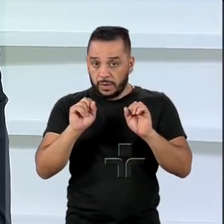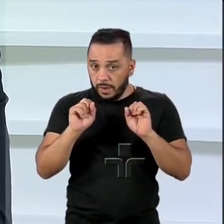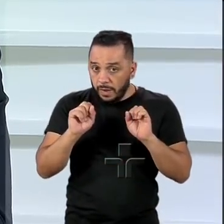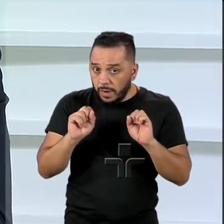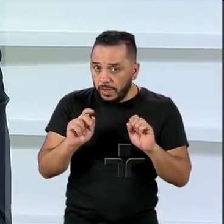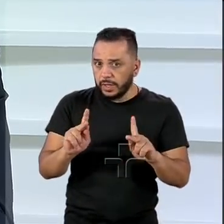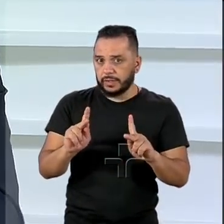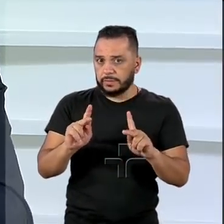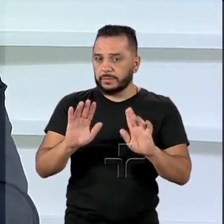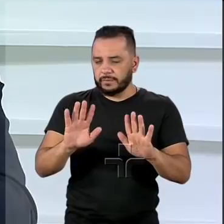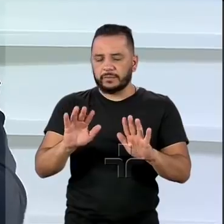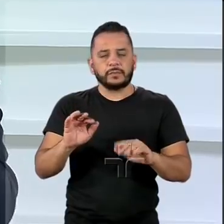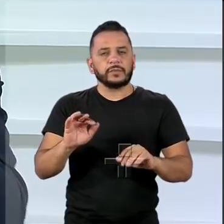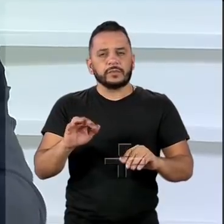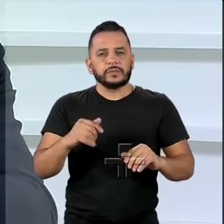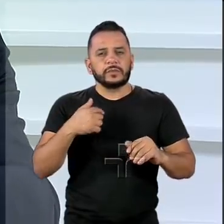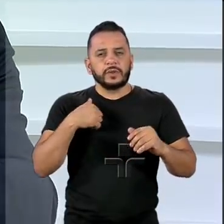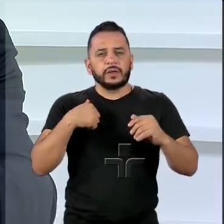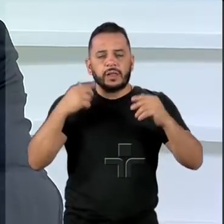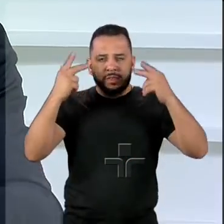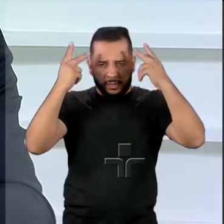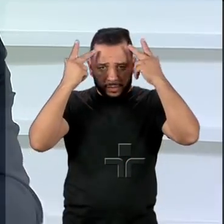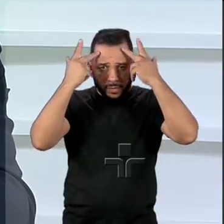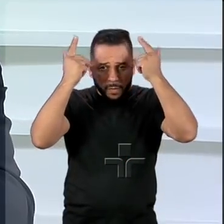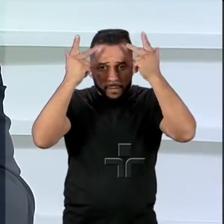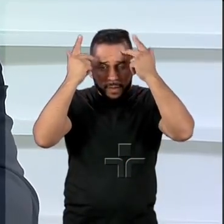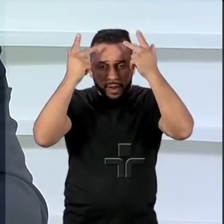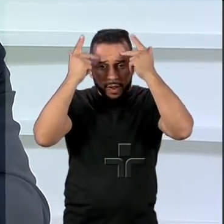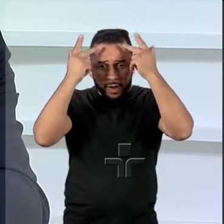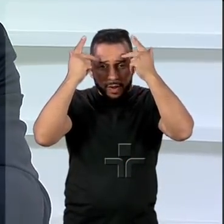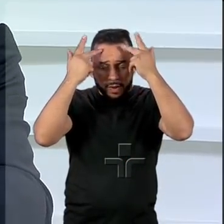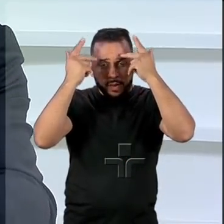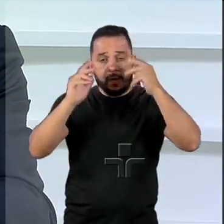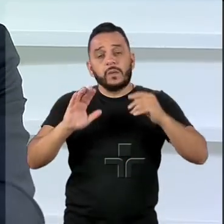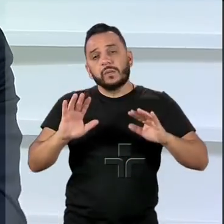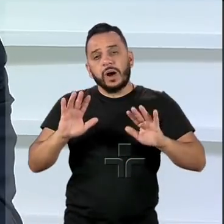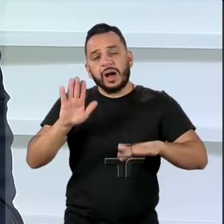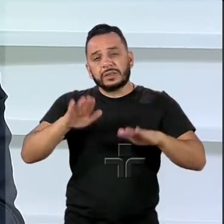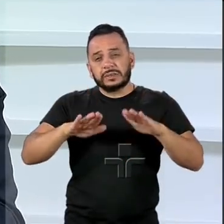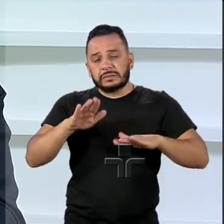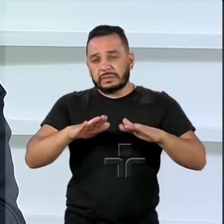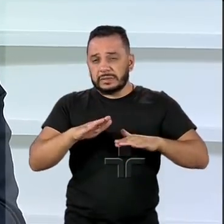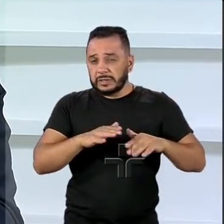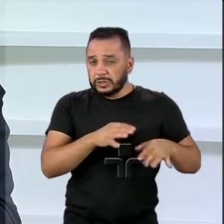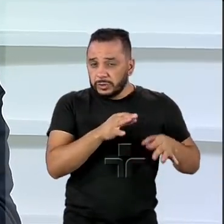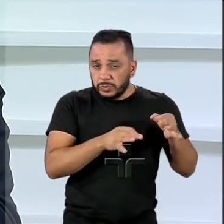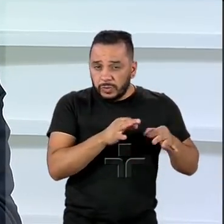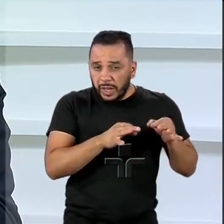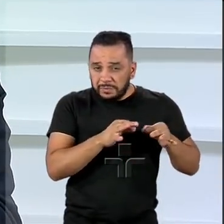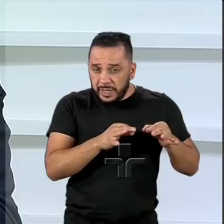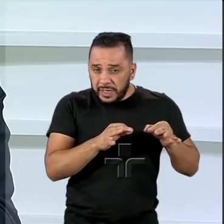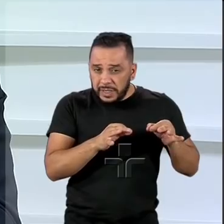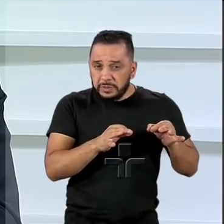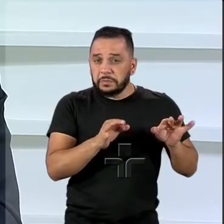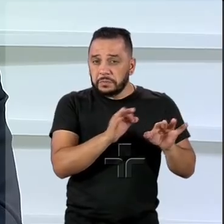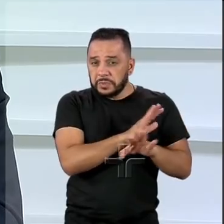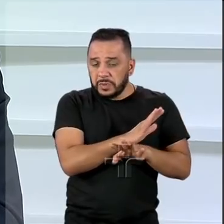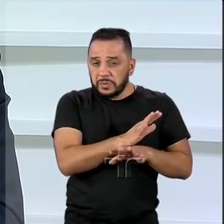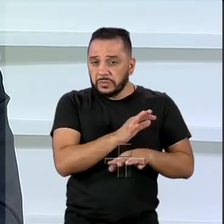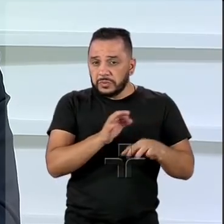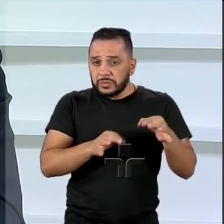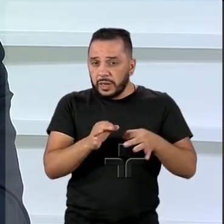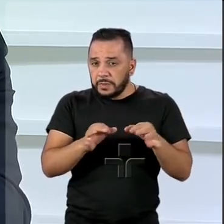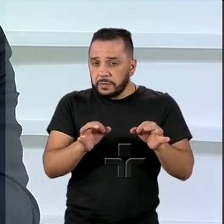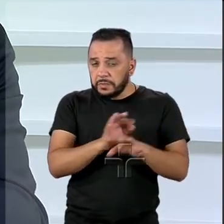que haja, em um caso ou outro, alguma dúvida sobre as repercussões